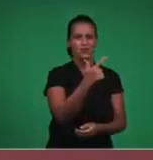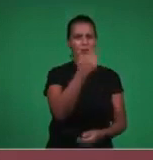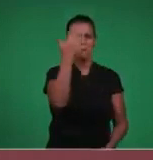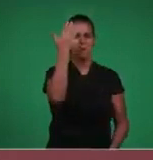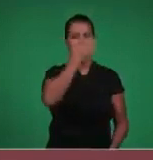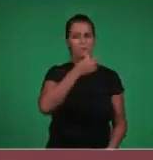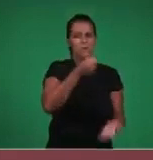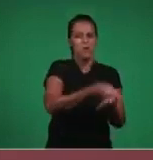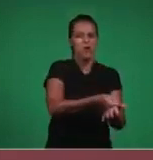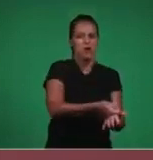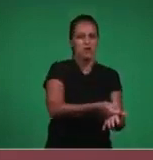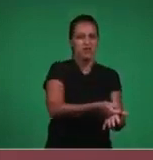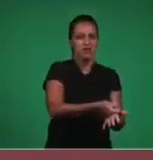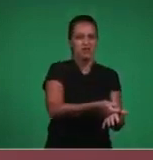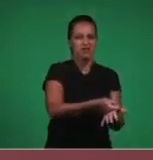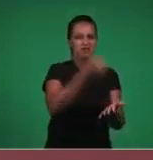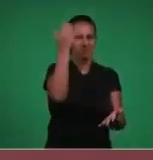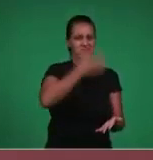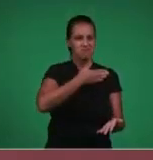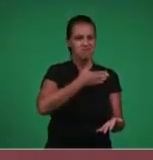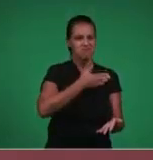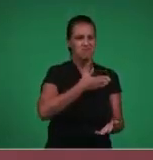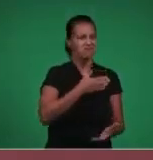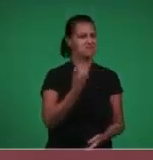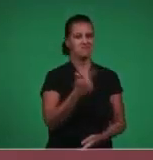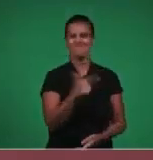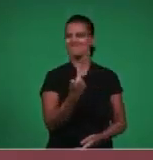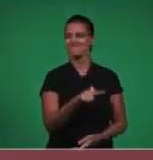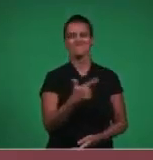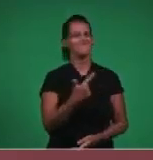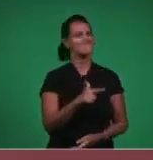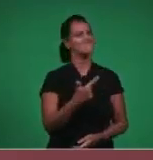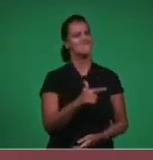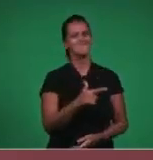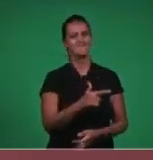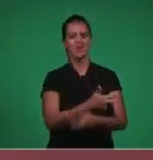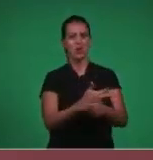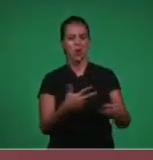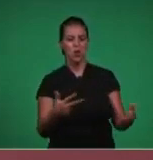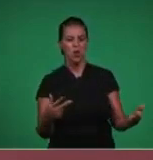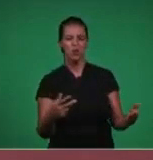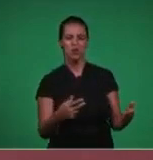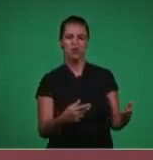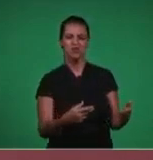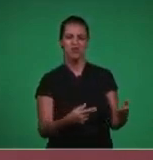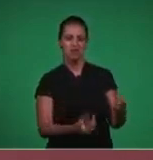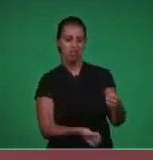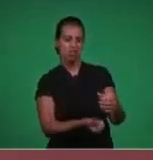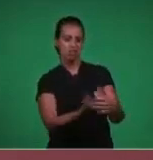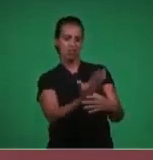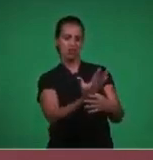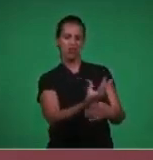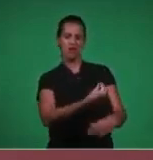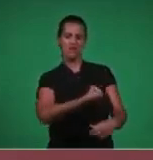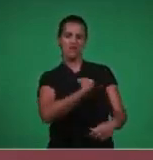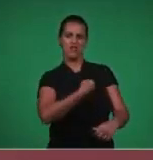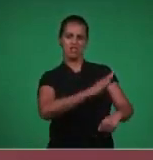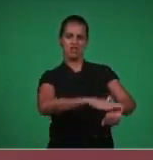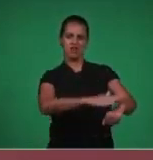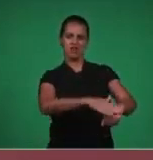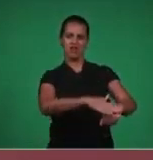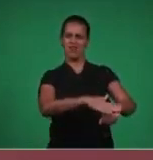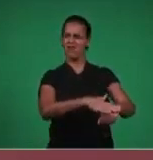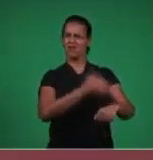que espontaneamente moléculas orgânicas ou qualquer outro tipo de substância pode originar vida ao